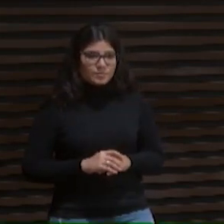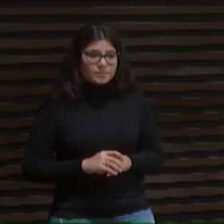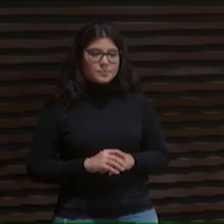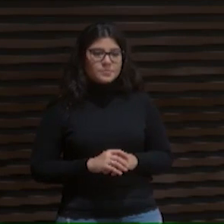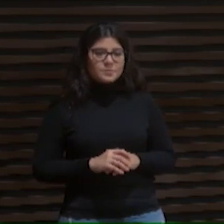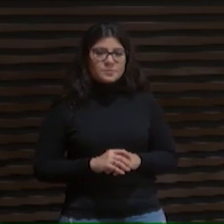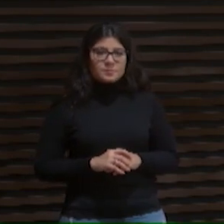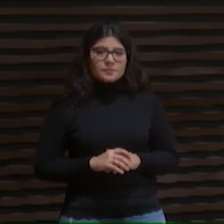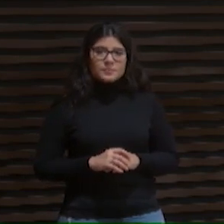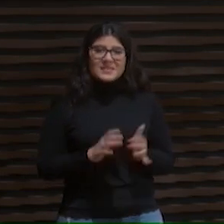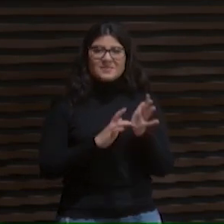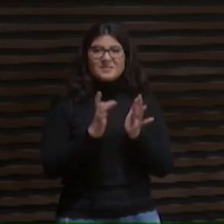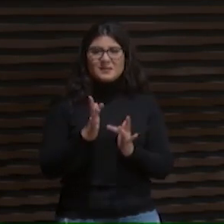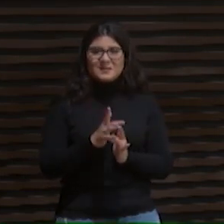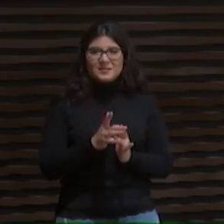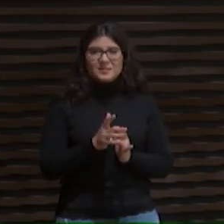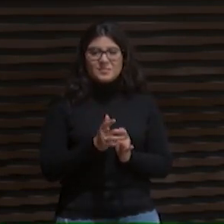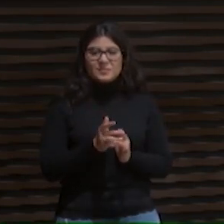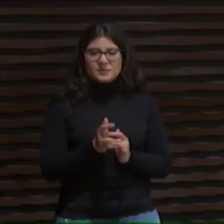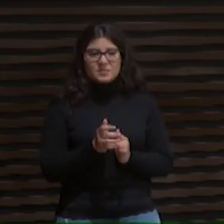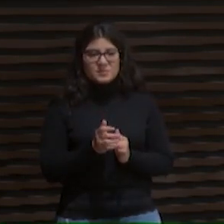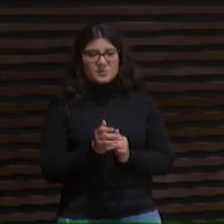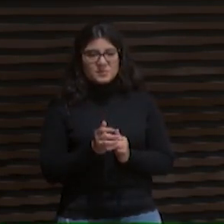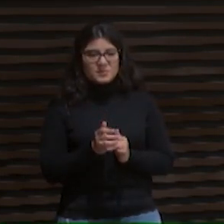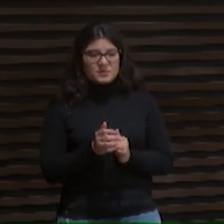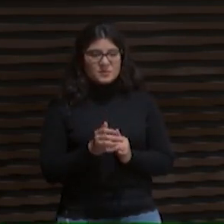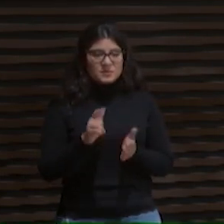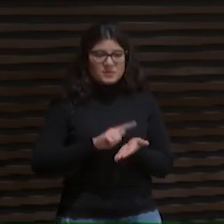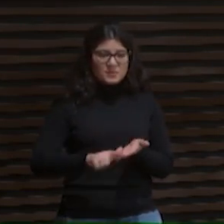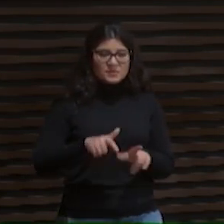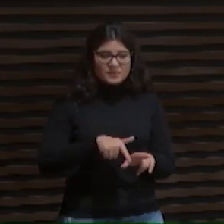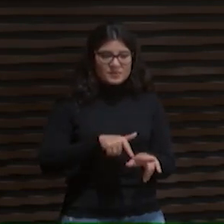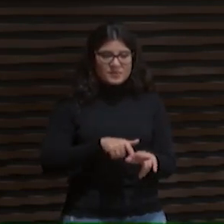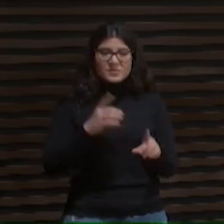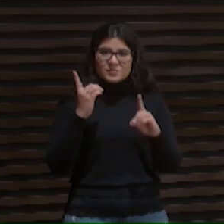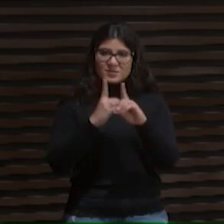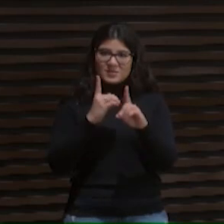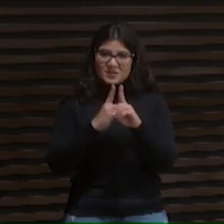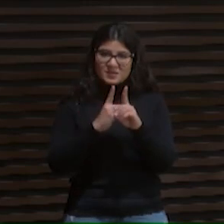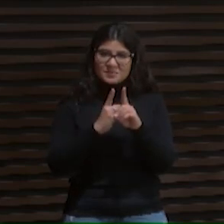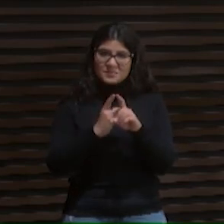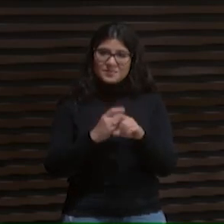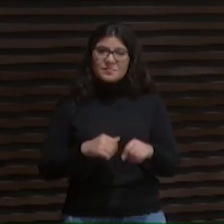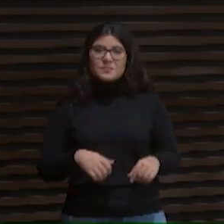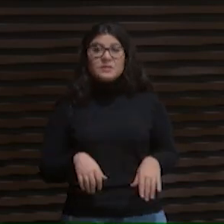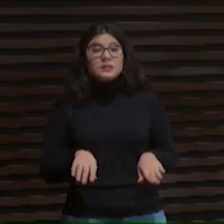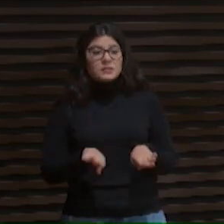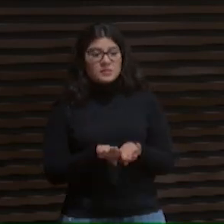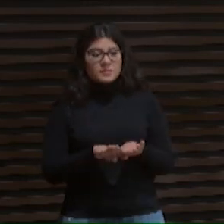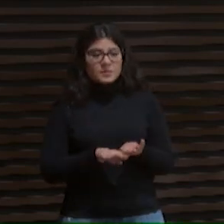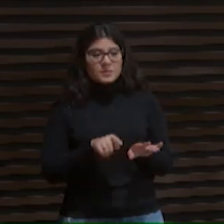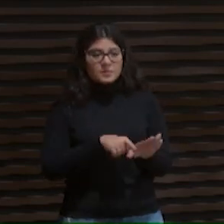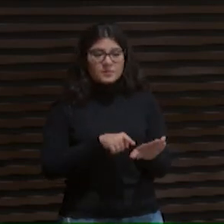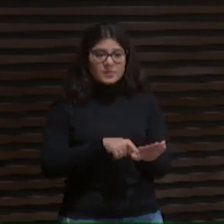abaixa-se e lava os pés. Inclusive, lava os pés de Judas, sabendo